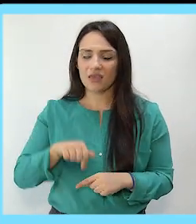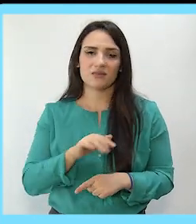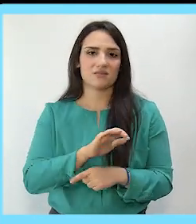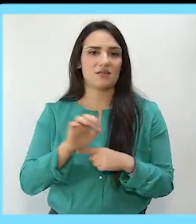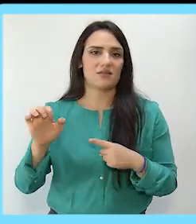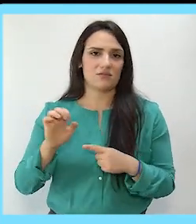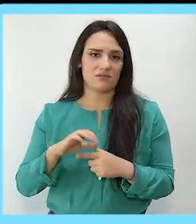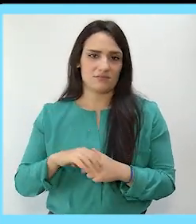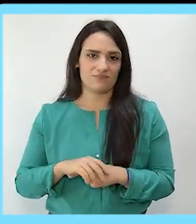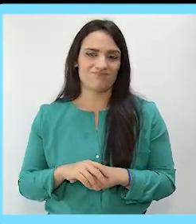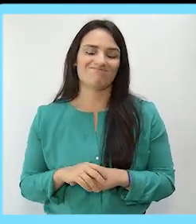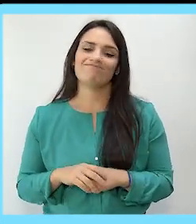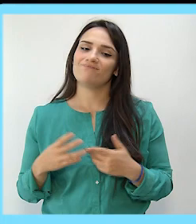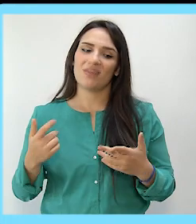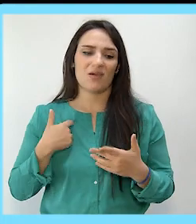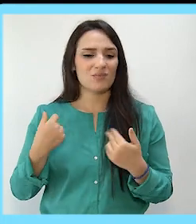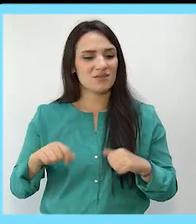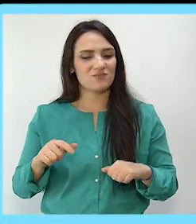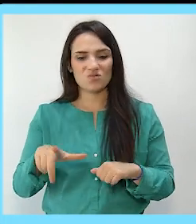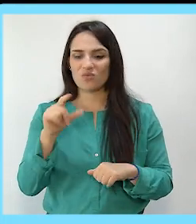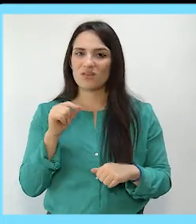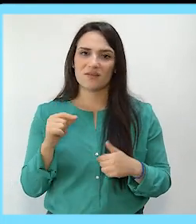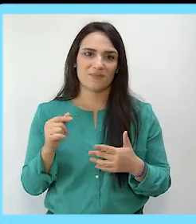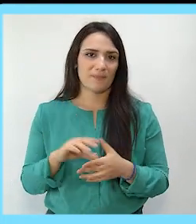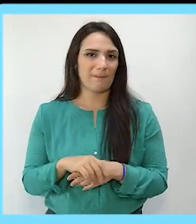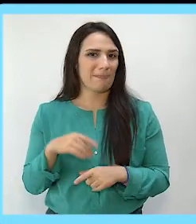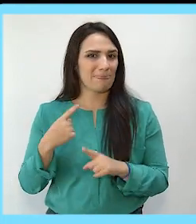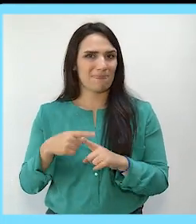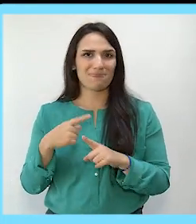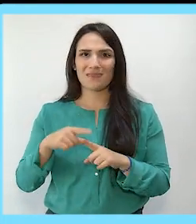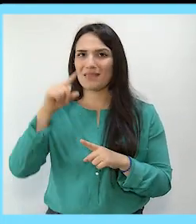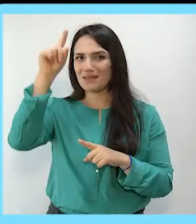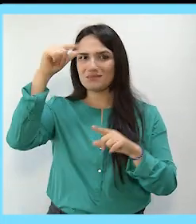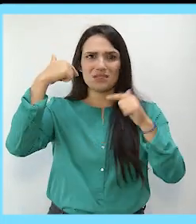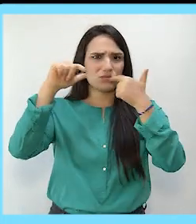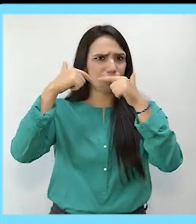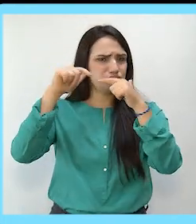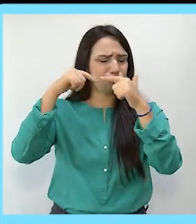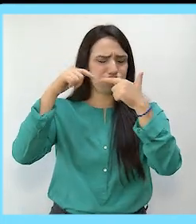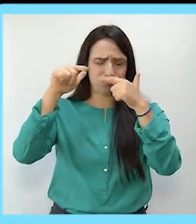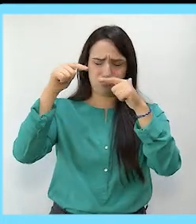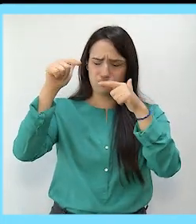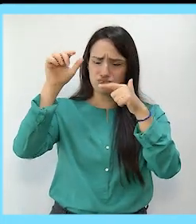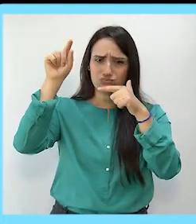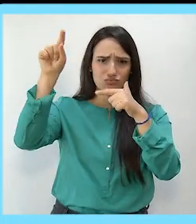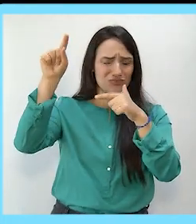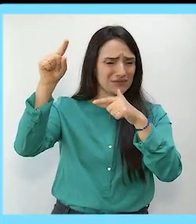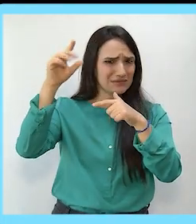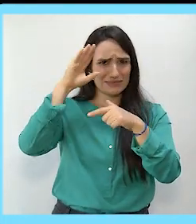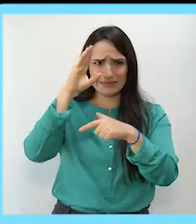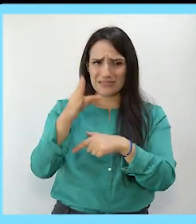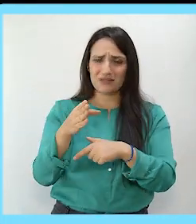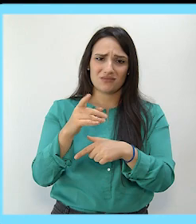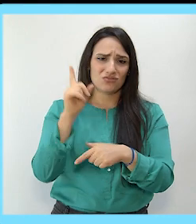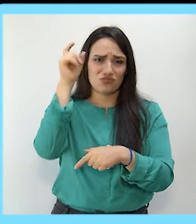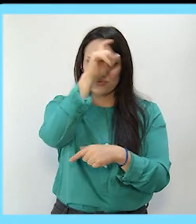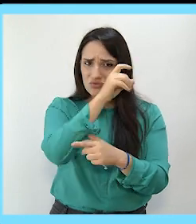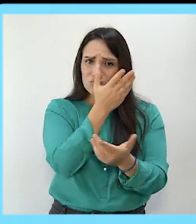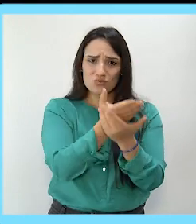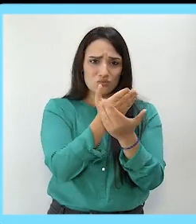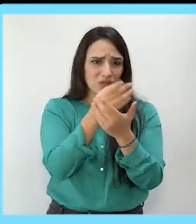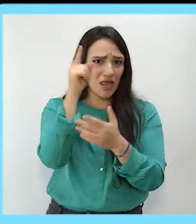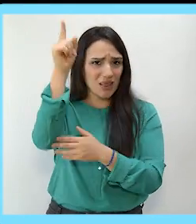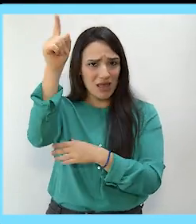nosso estado. E eu precisava tomar essa decisão, porque lá era muito trabalho e era muito difícil continuar o ritmo de